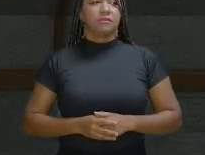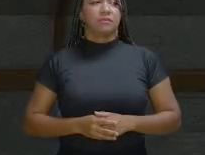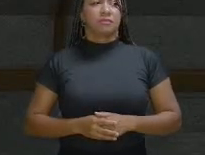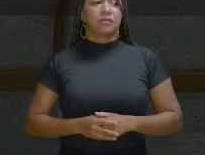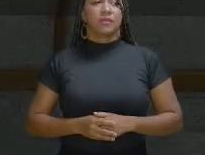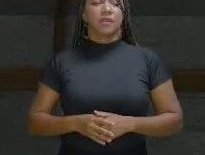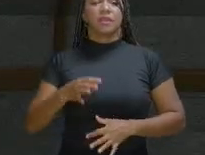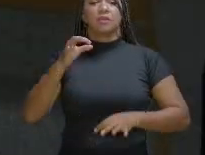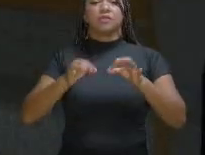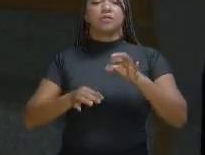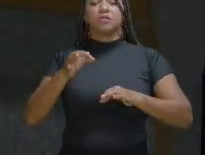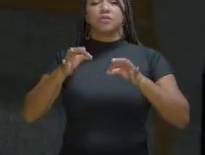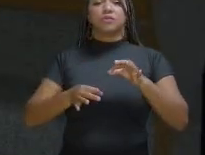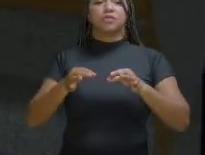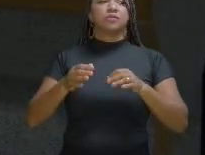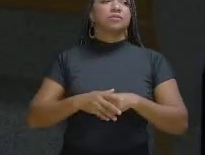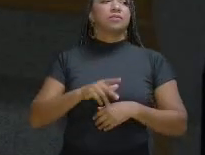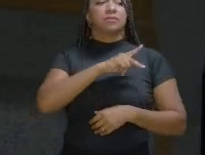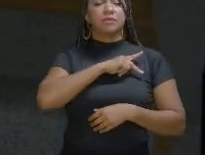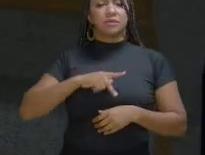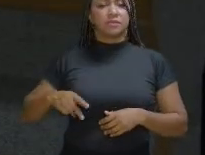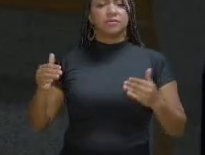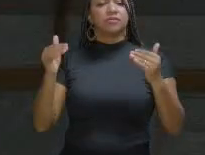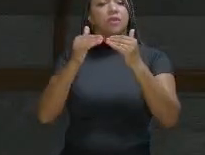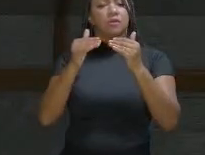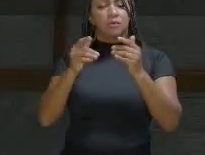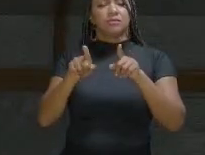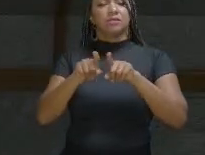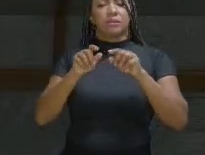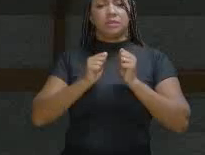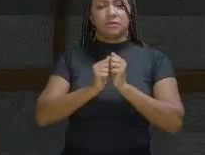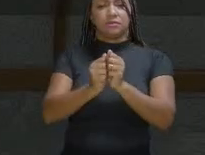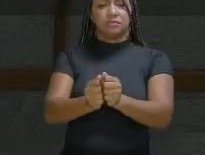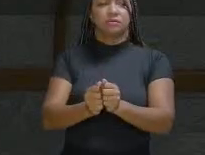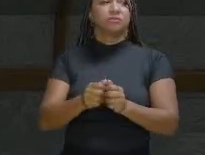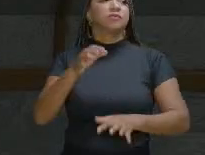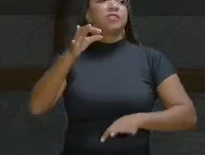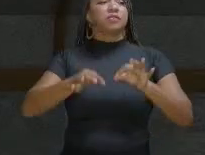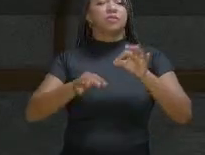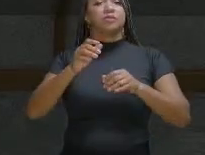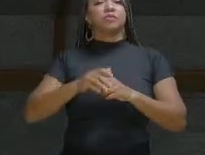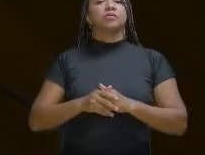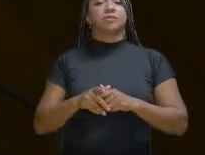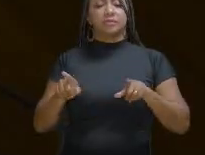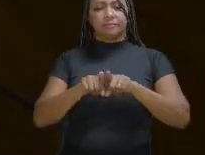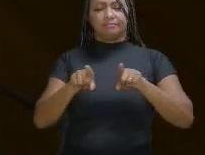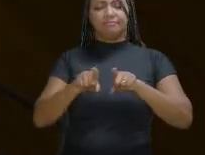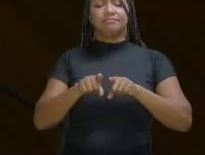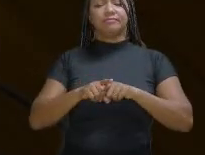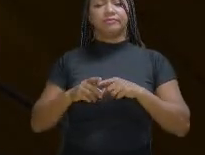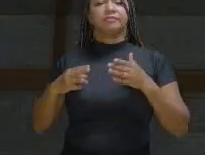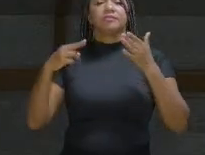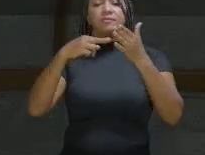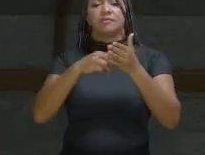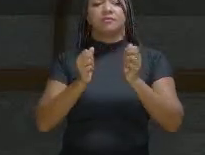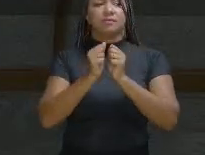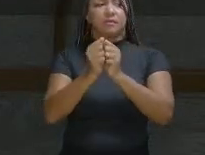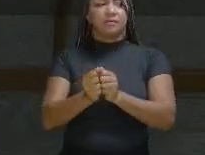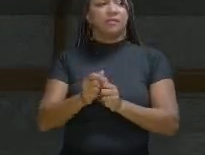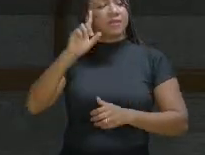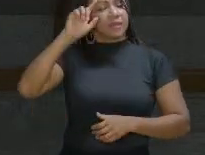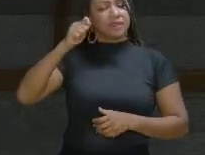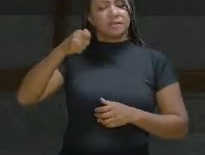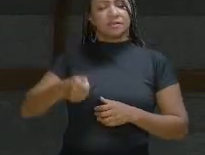Juiz Rivaldo Valente. Presidente, da mesma forma, acompanho. Juiz Agostinho Silvério. Acompanho o relator, senhor presidente. Decisão.